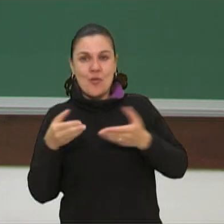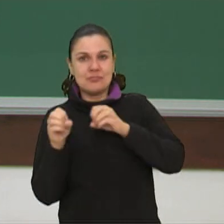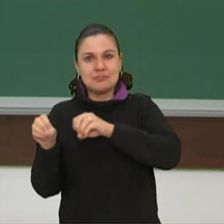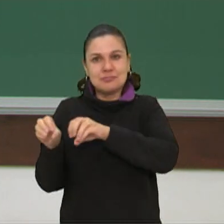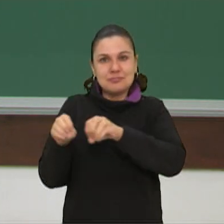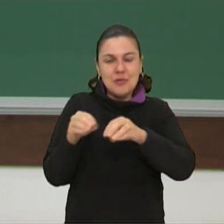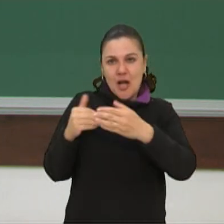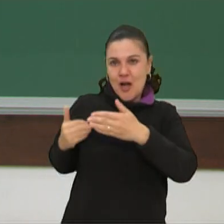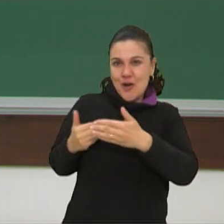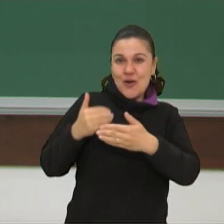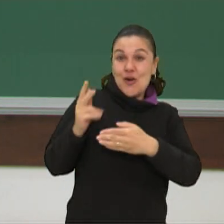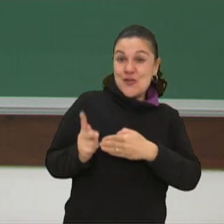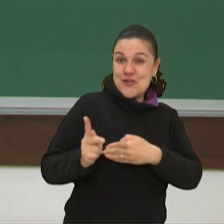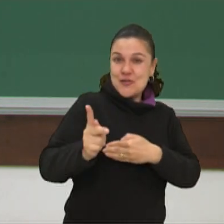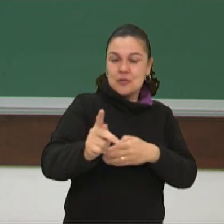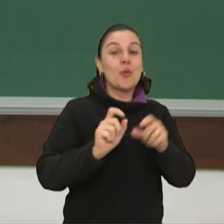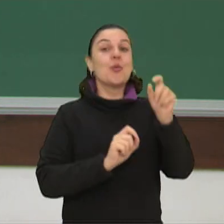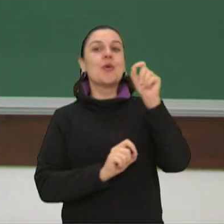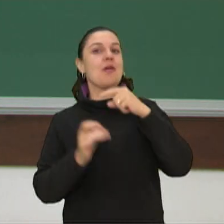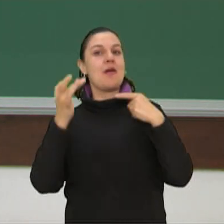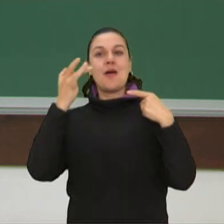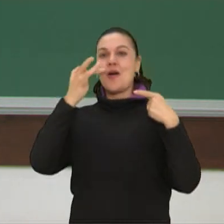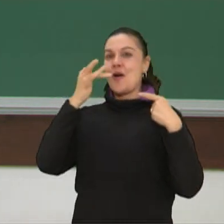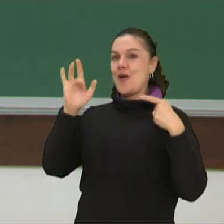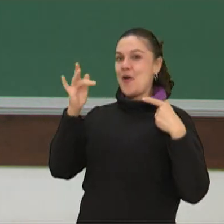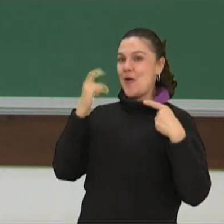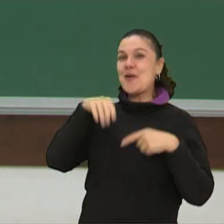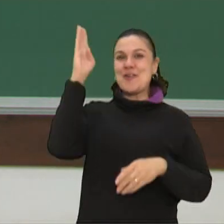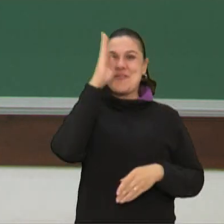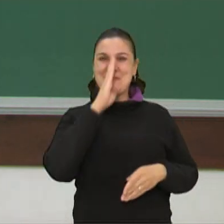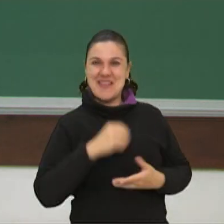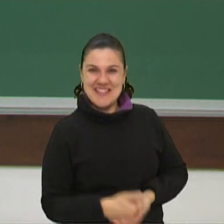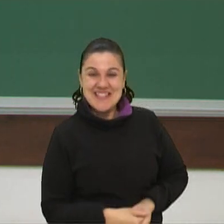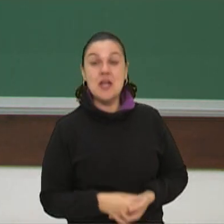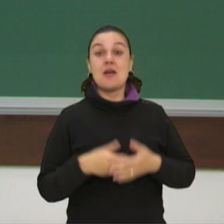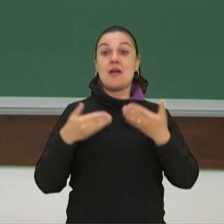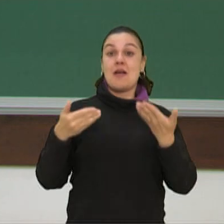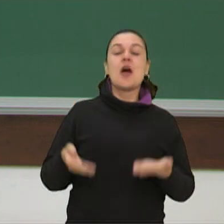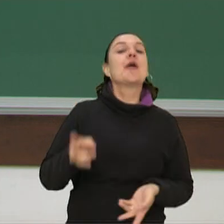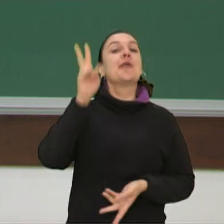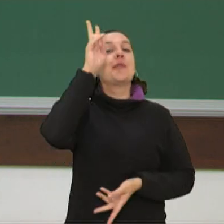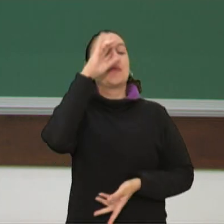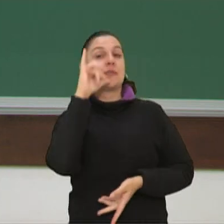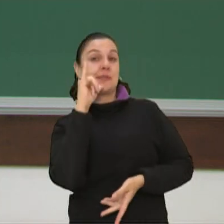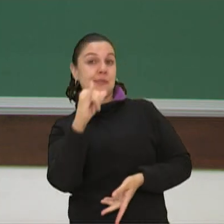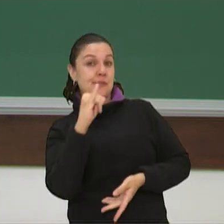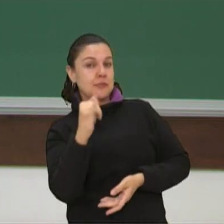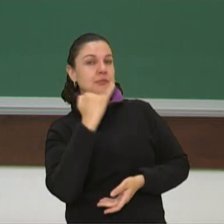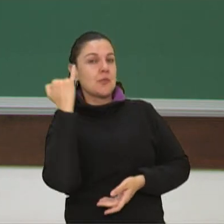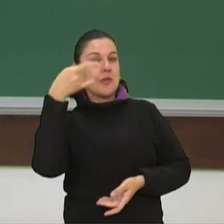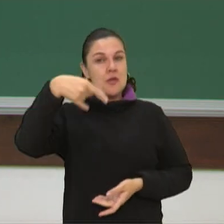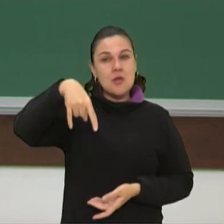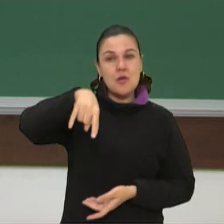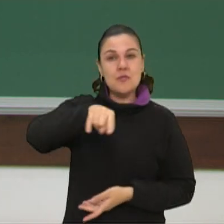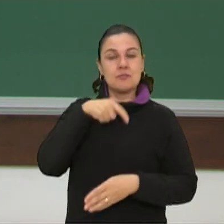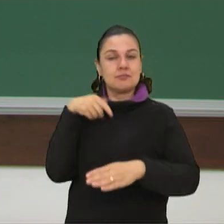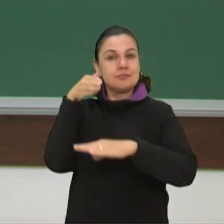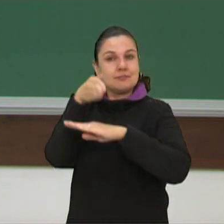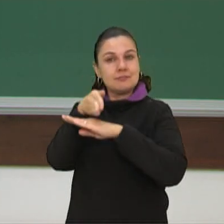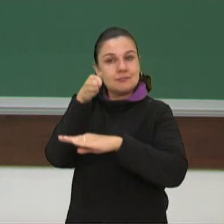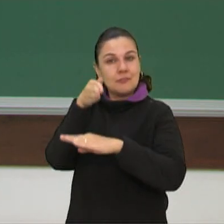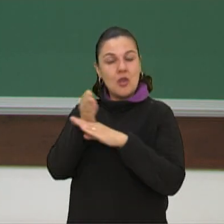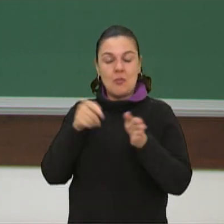vamos continuar a falar de ouro no Brasil. Antes, recados importantes. Você que acessa